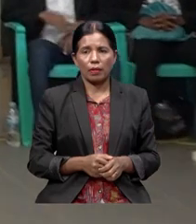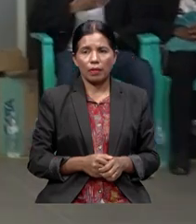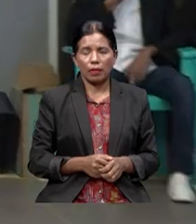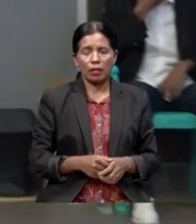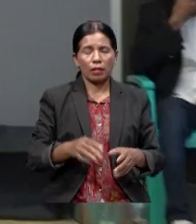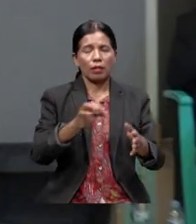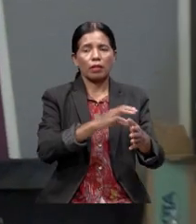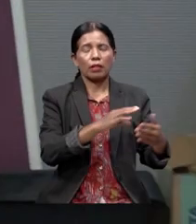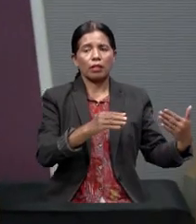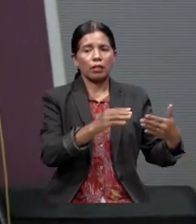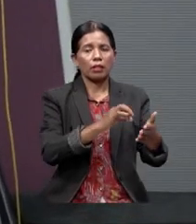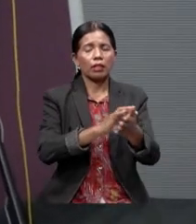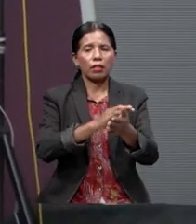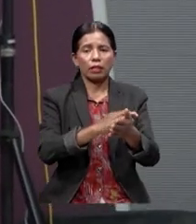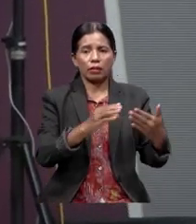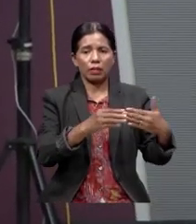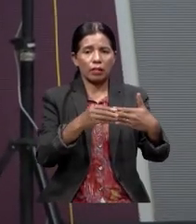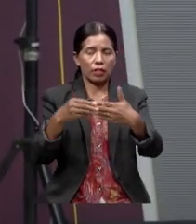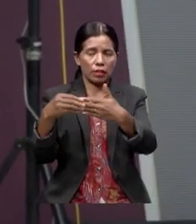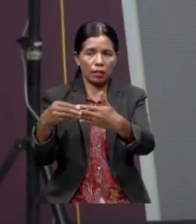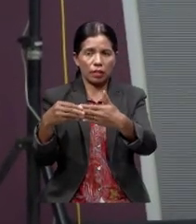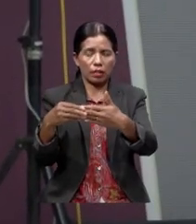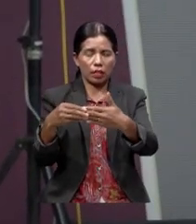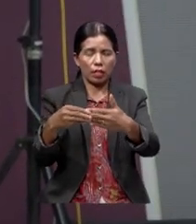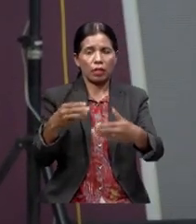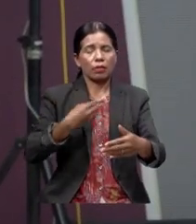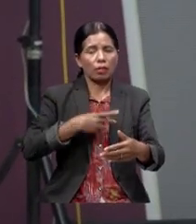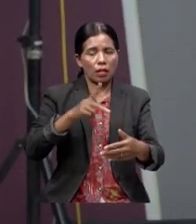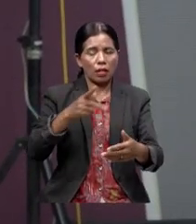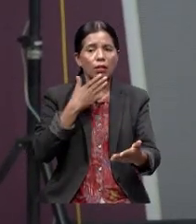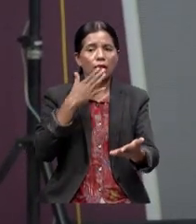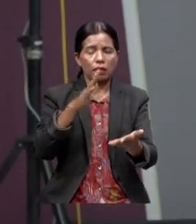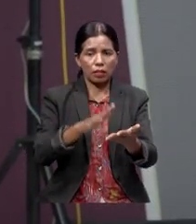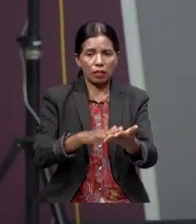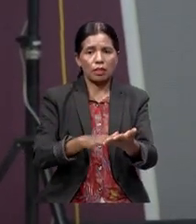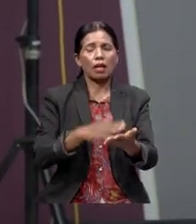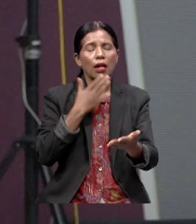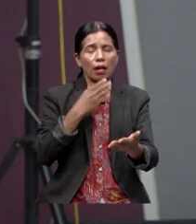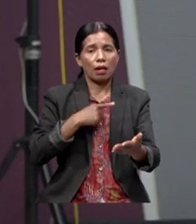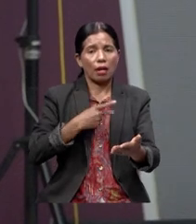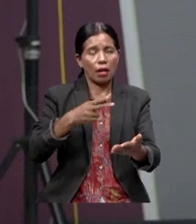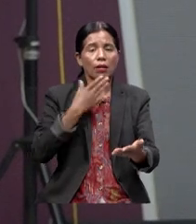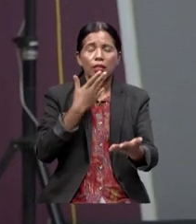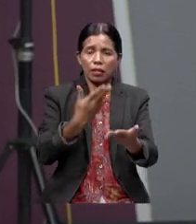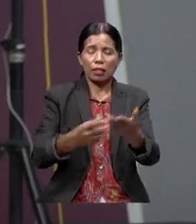forma moral, forma caráter da mente.